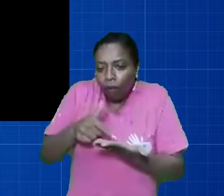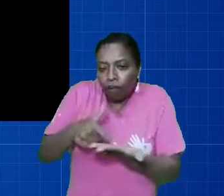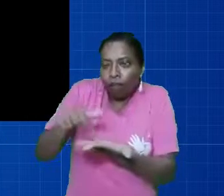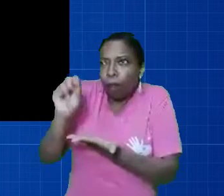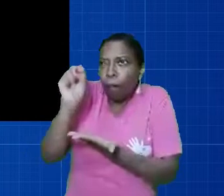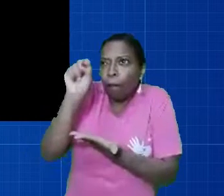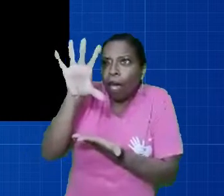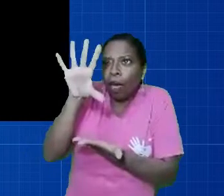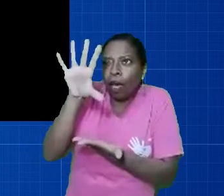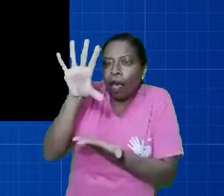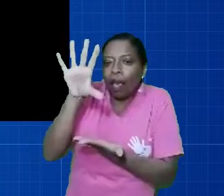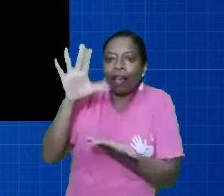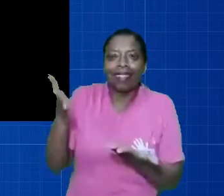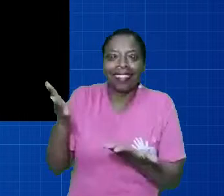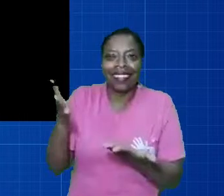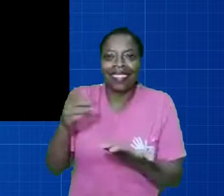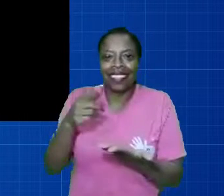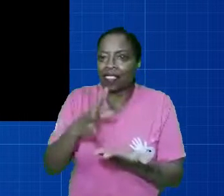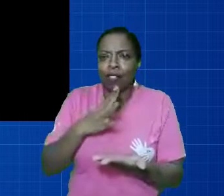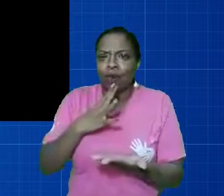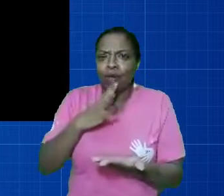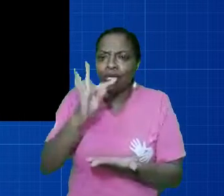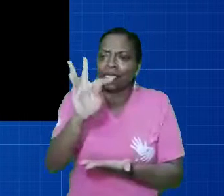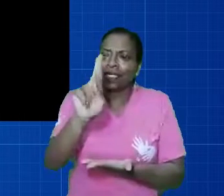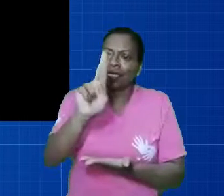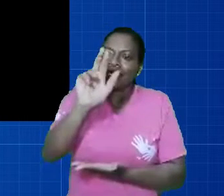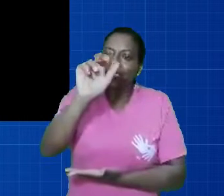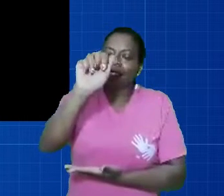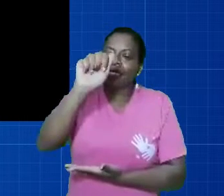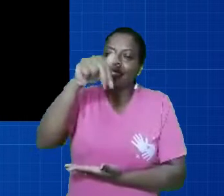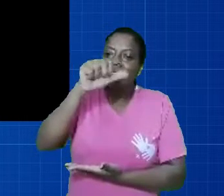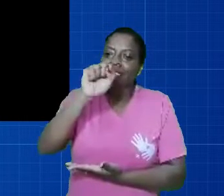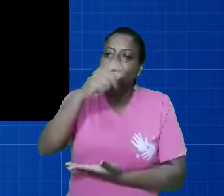lembro. não deve nem saber o que é uma transparência.